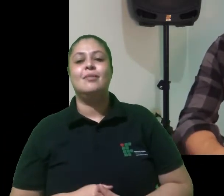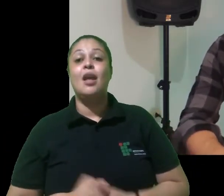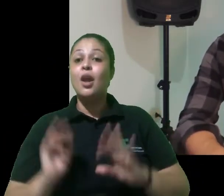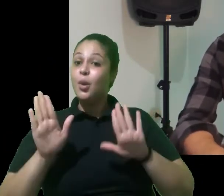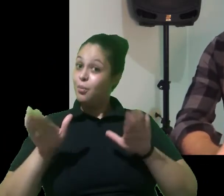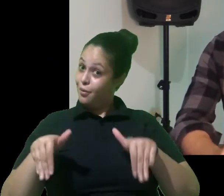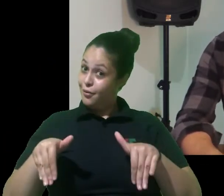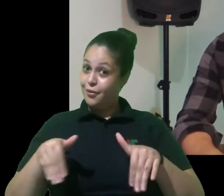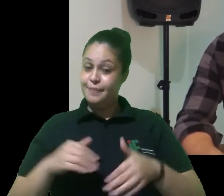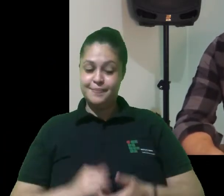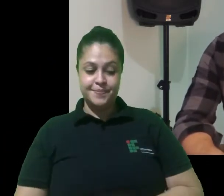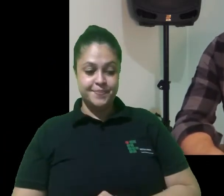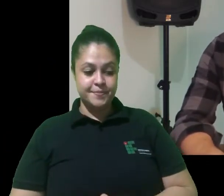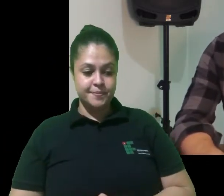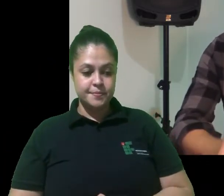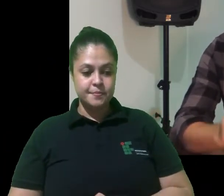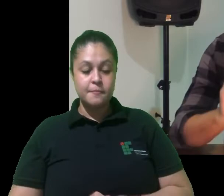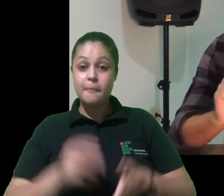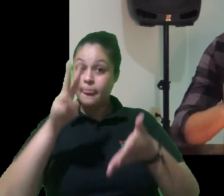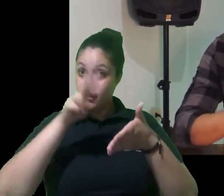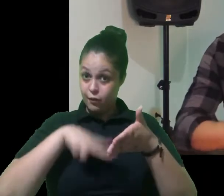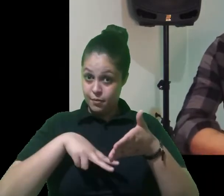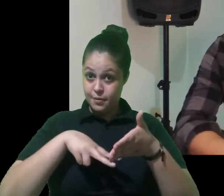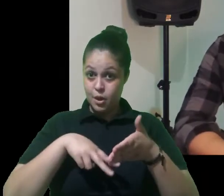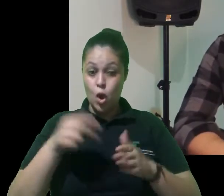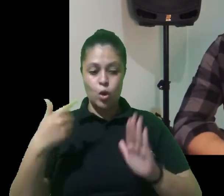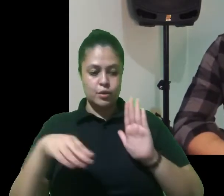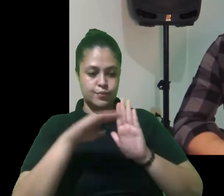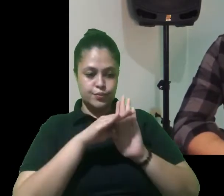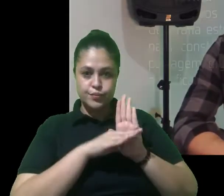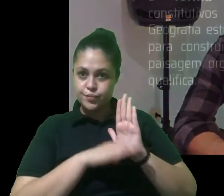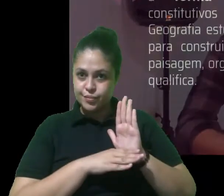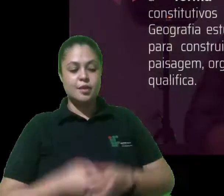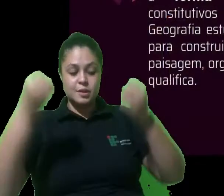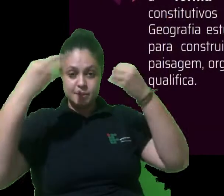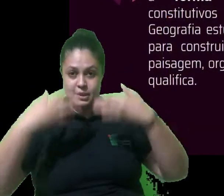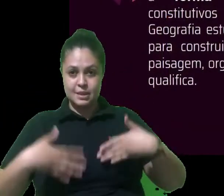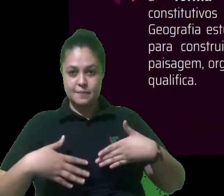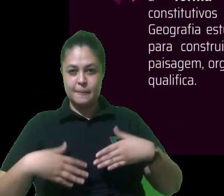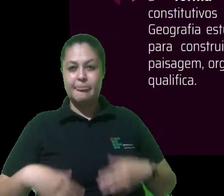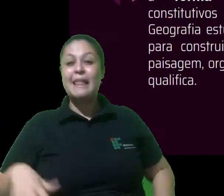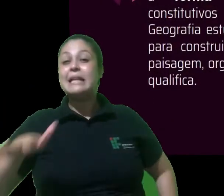ok? E por fim, vamos ler mais esta definição.